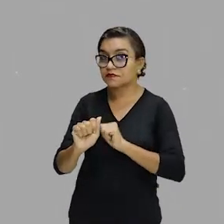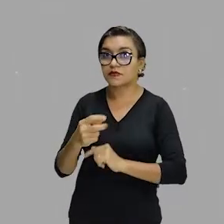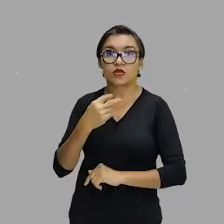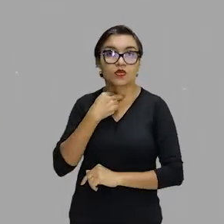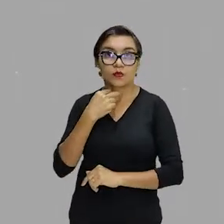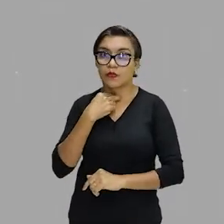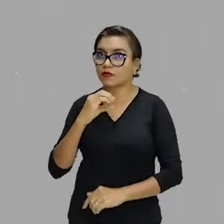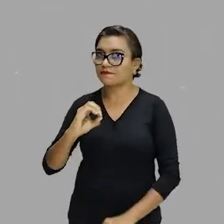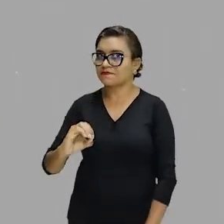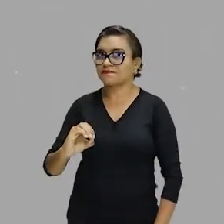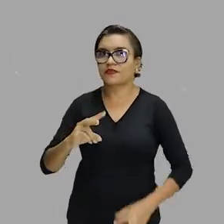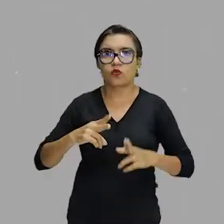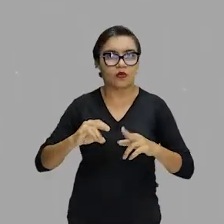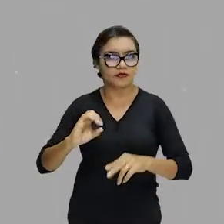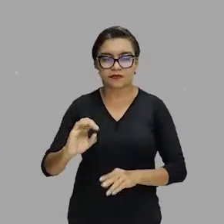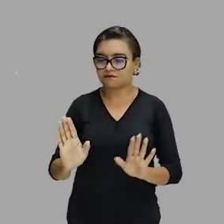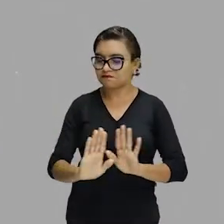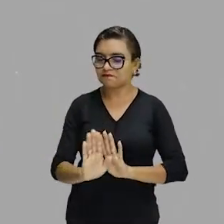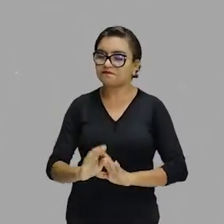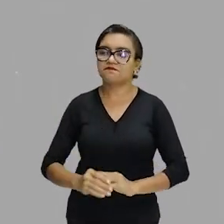pode ser zero, tá bom?